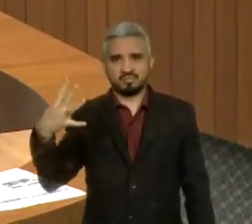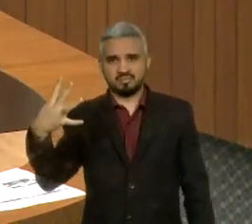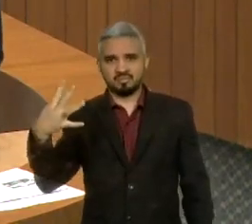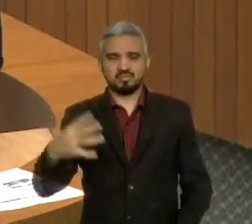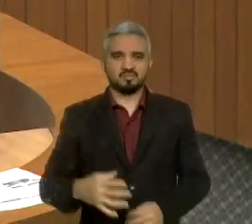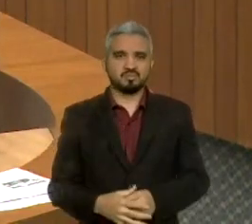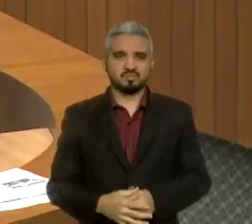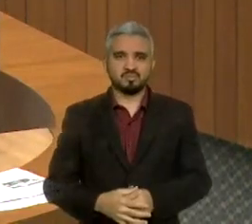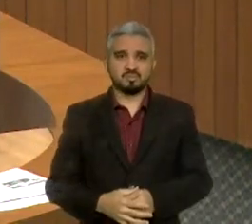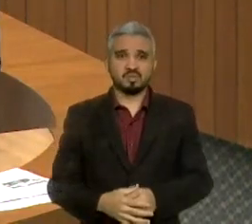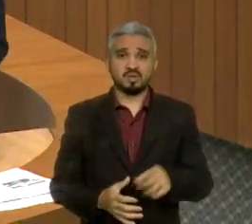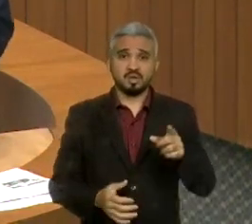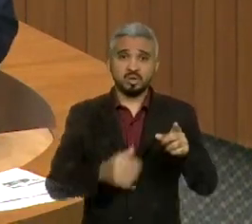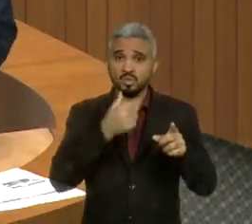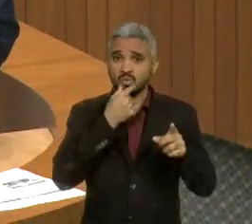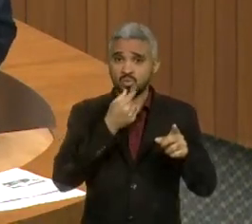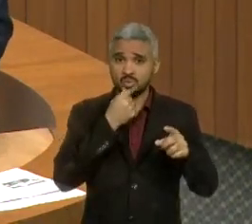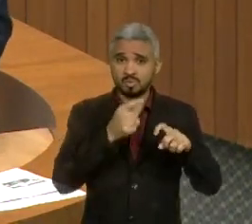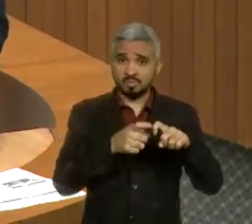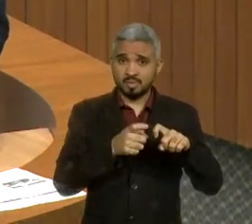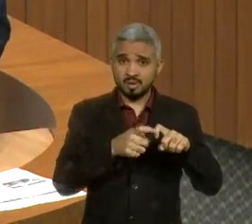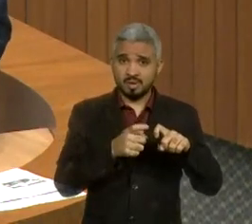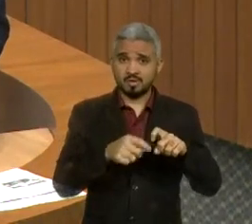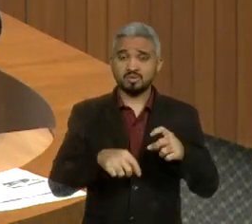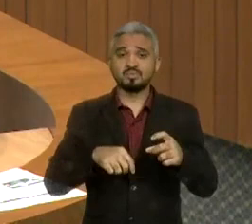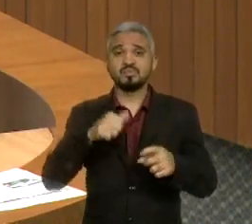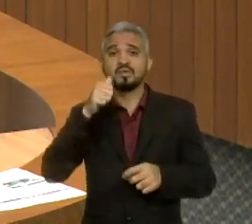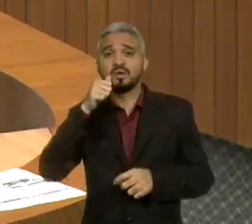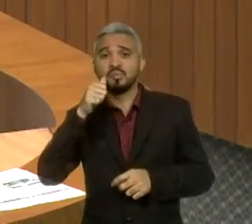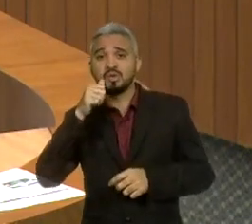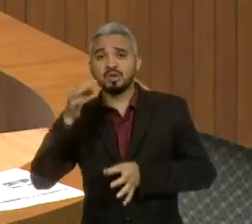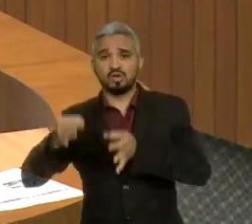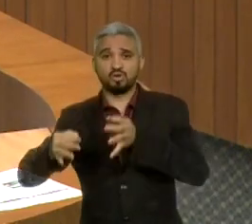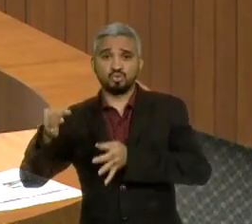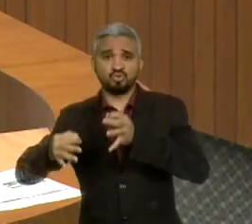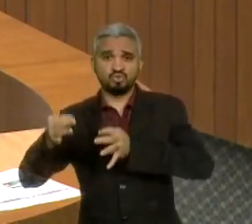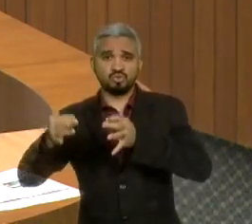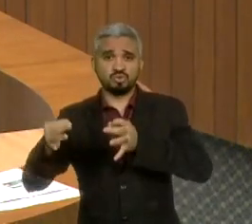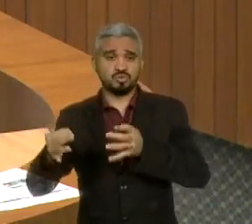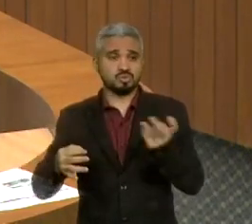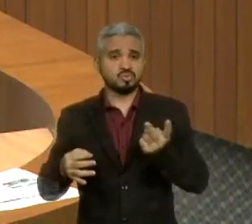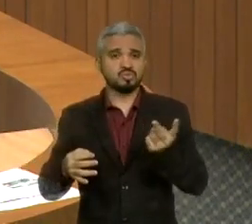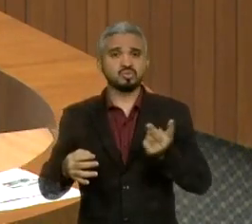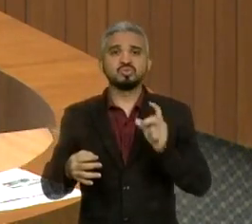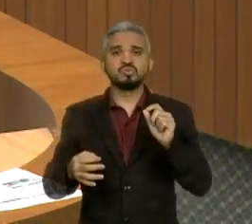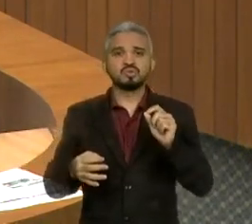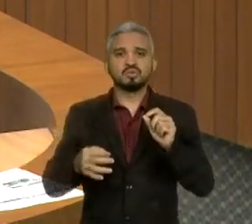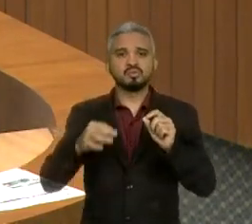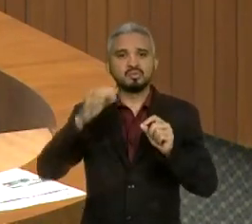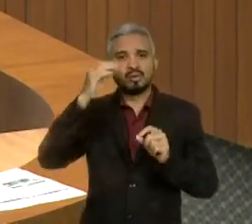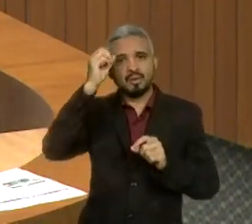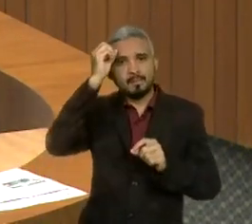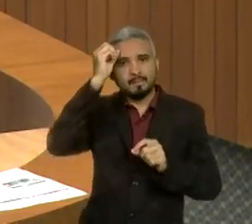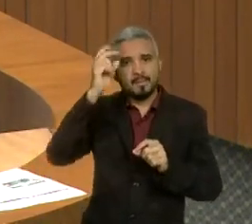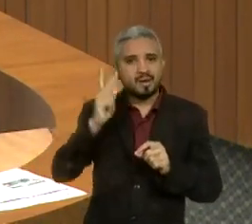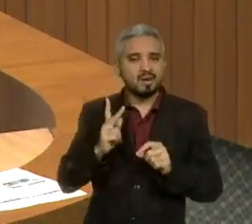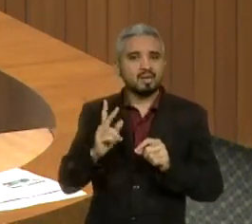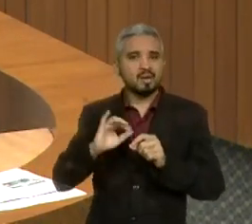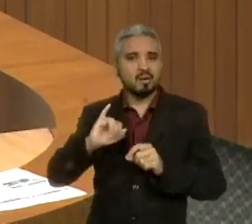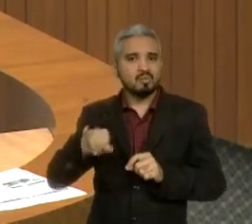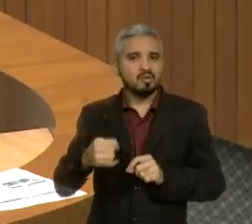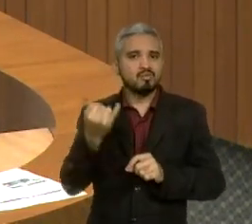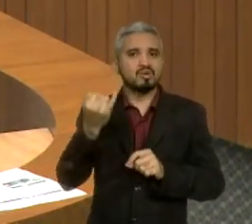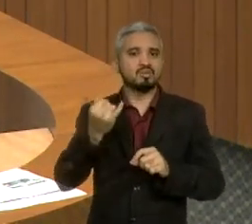Estado, dando carteirada. Não tem nada de novo nisso aí. Essas carteiradas, elas, infelizmente, elas existem o tempo